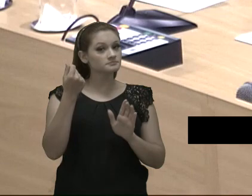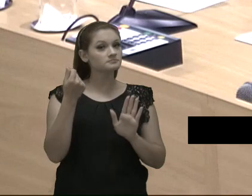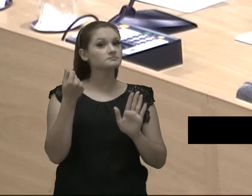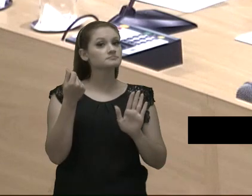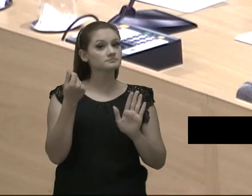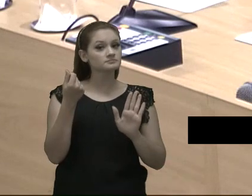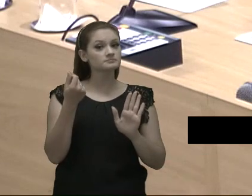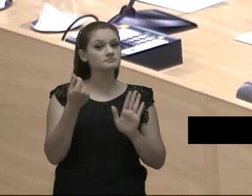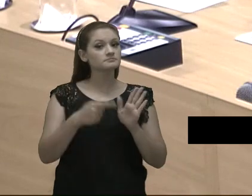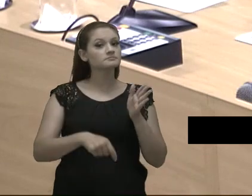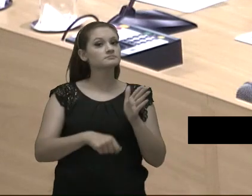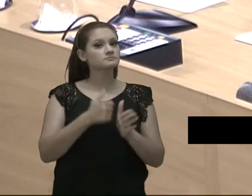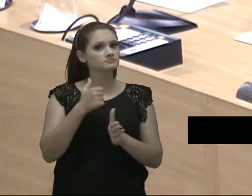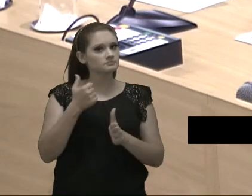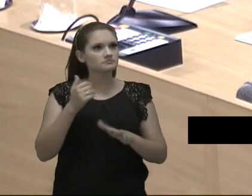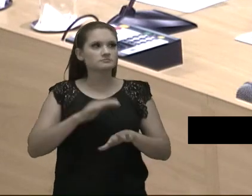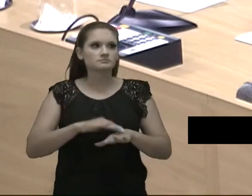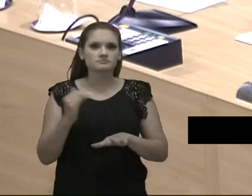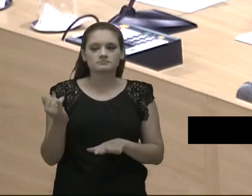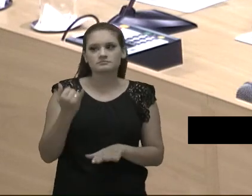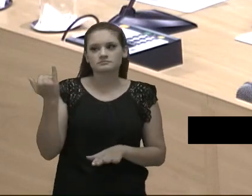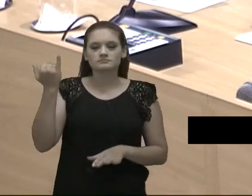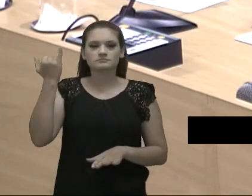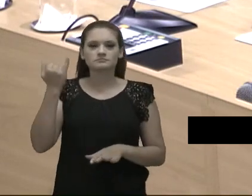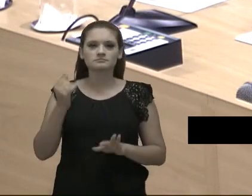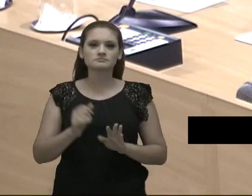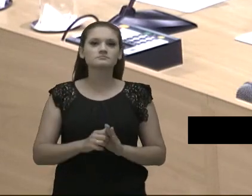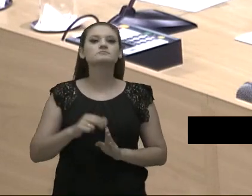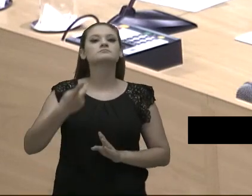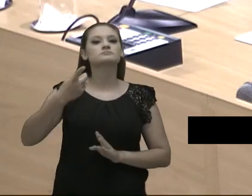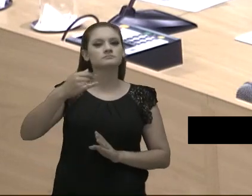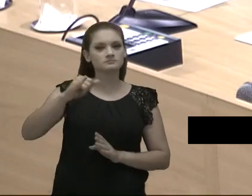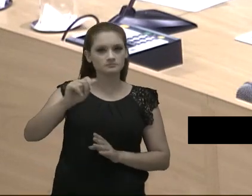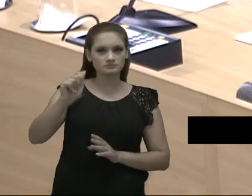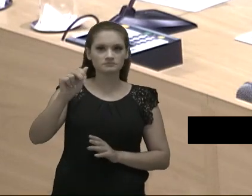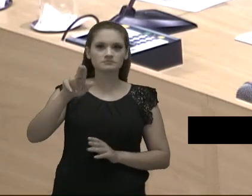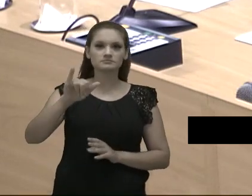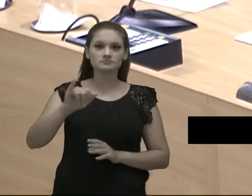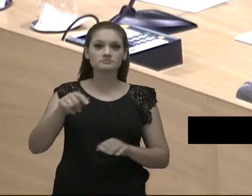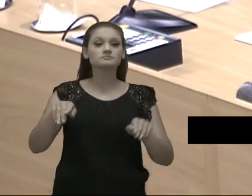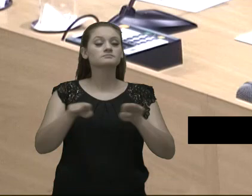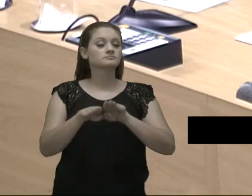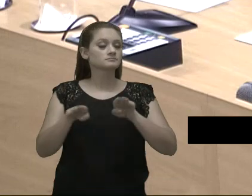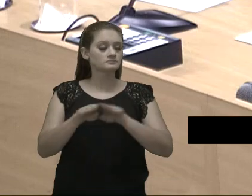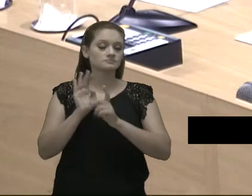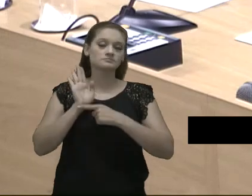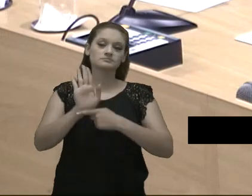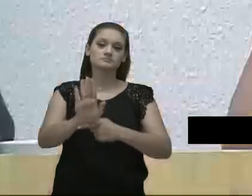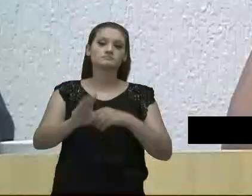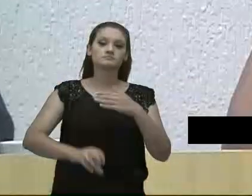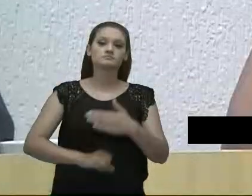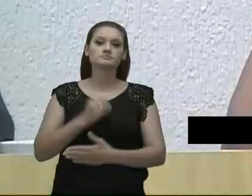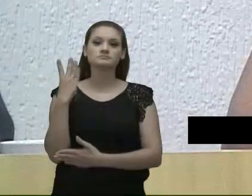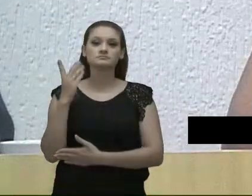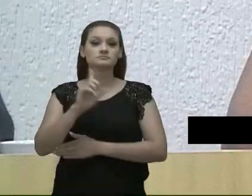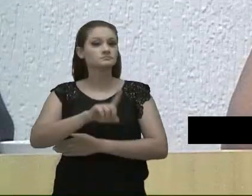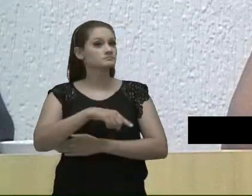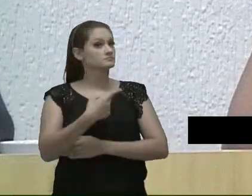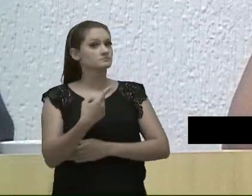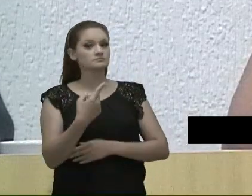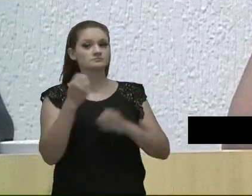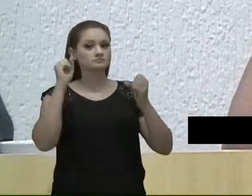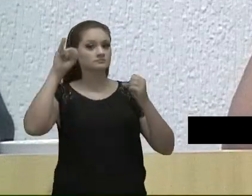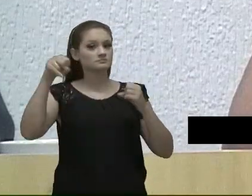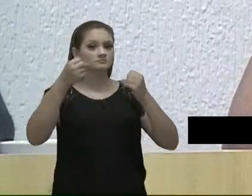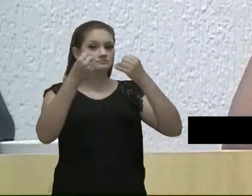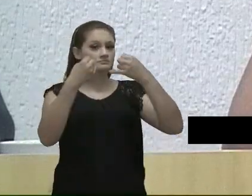Questão financeira, que é o primeiro e principal motivo, e a questão do Piauí, que colaborou para que isso acontecesse. Mas isso não foi colocado na justificativa